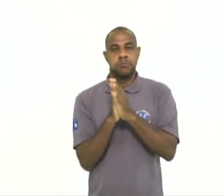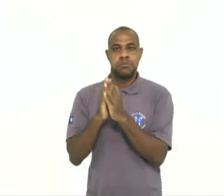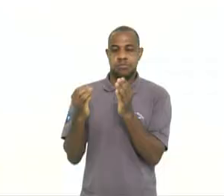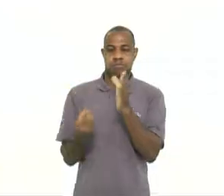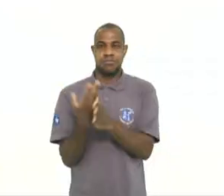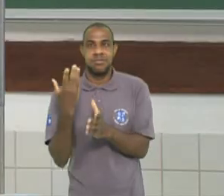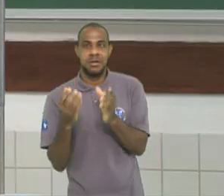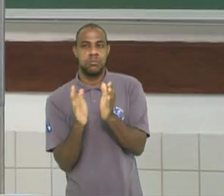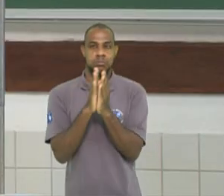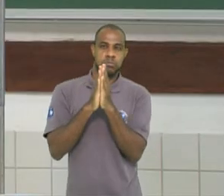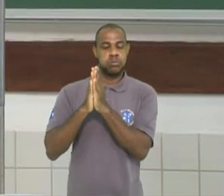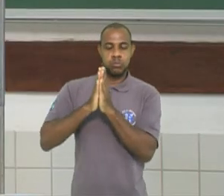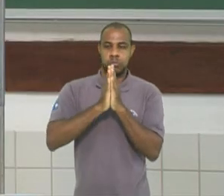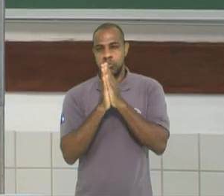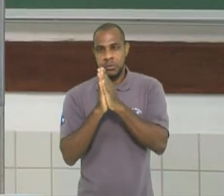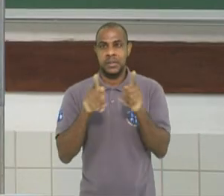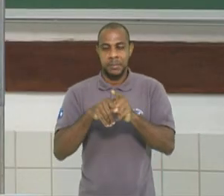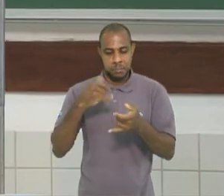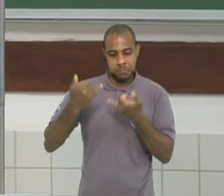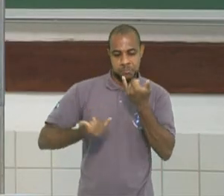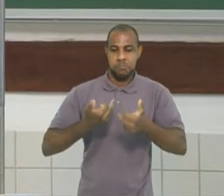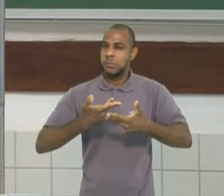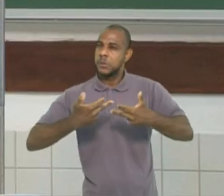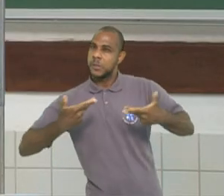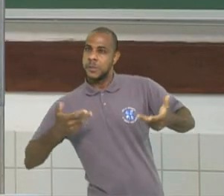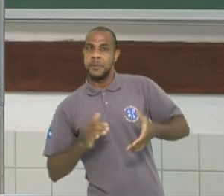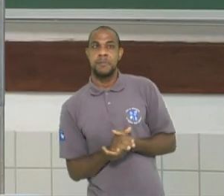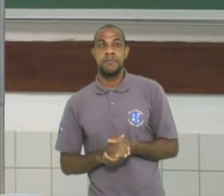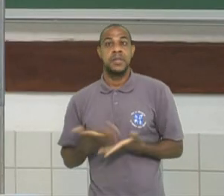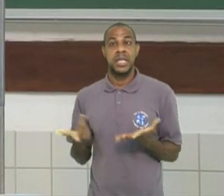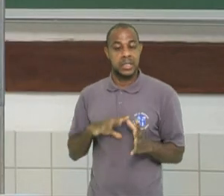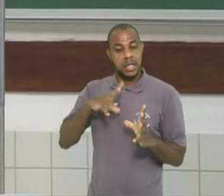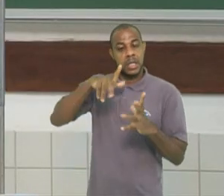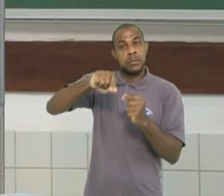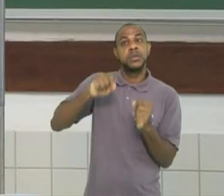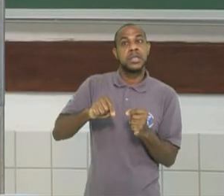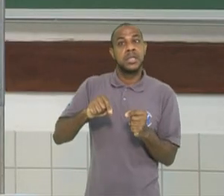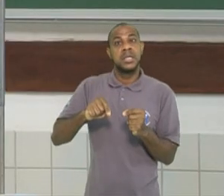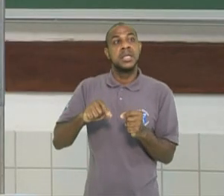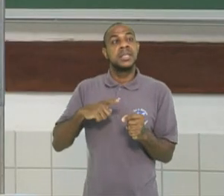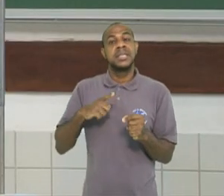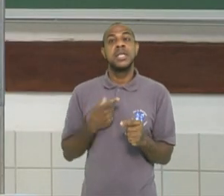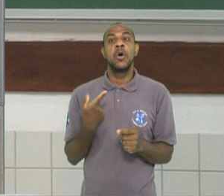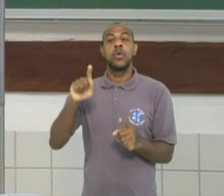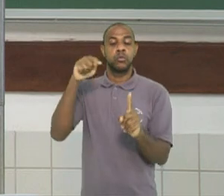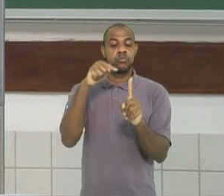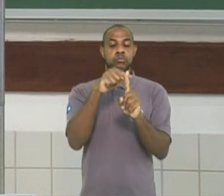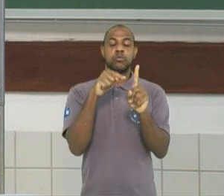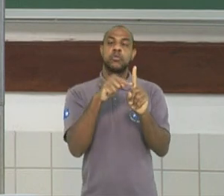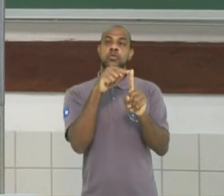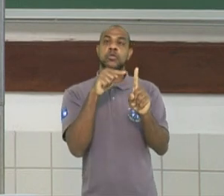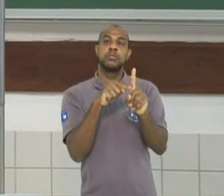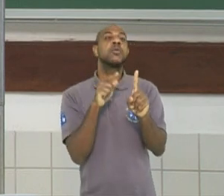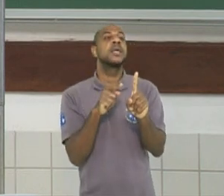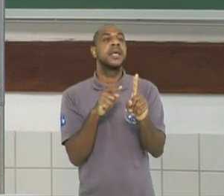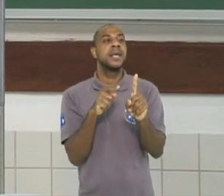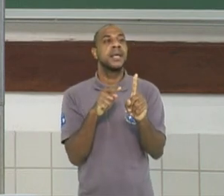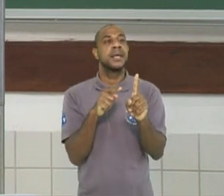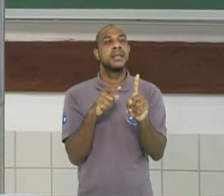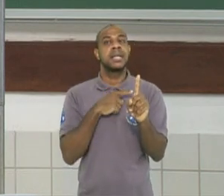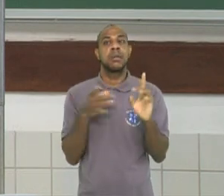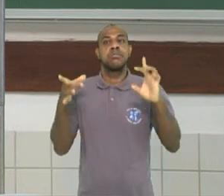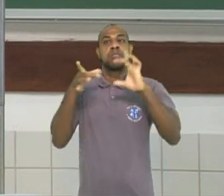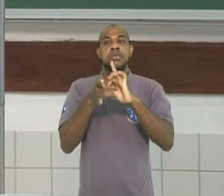e hoje Gente esse universo ele se estende para outro tipo de digamos assim